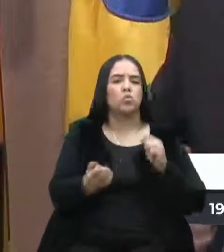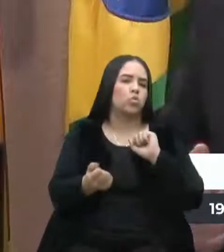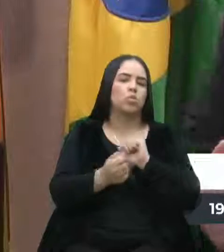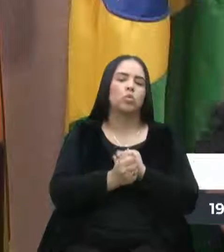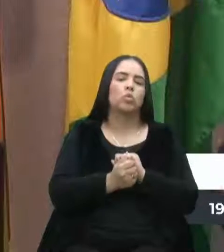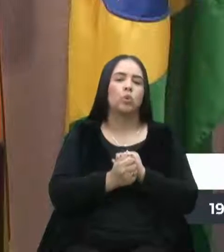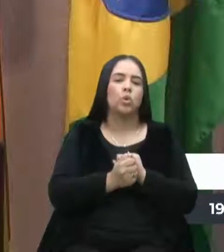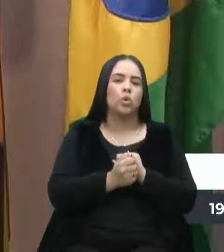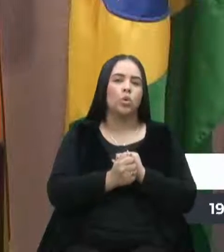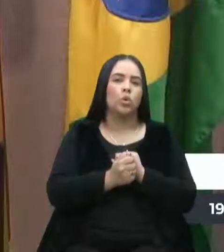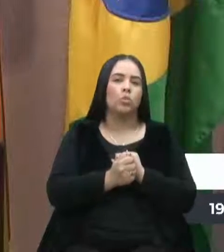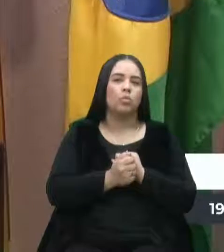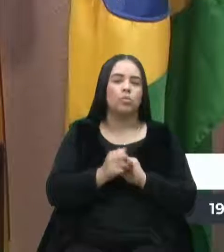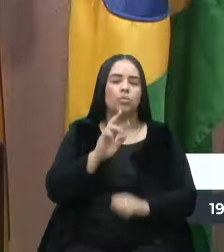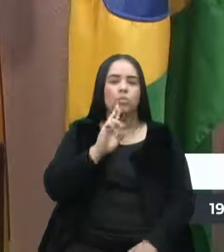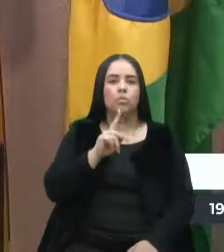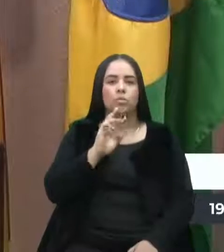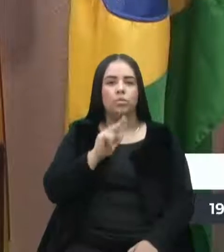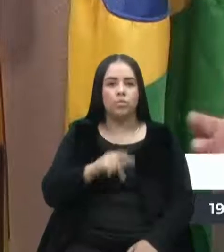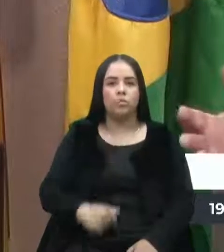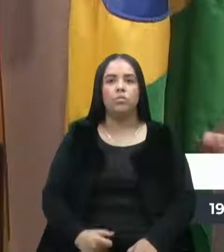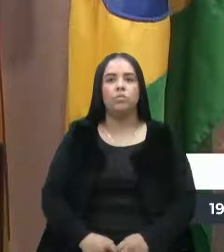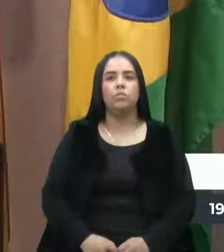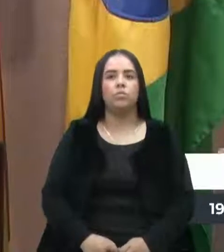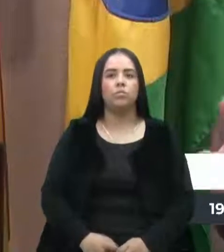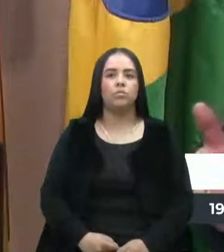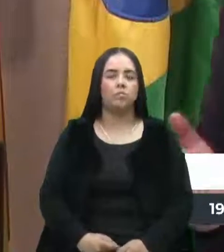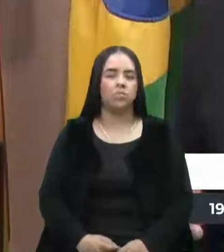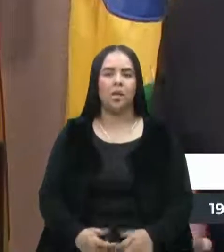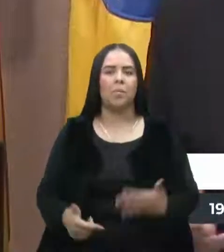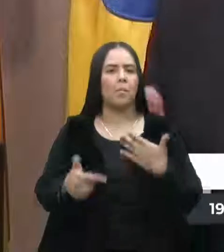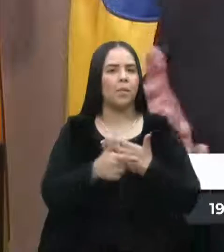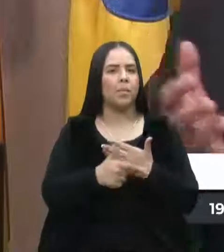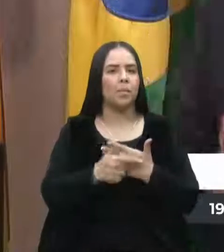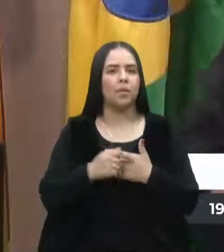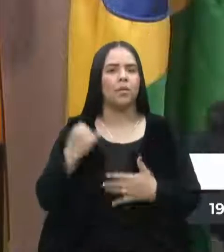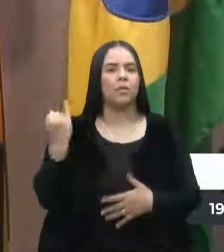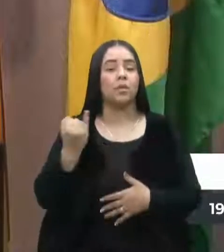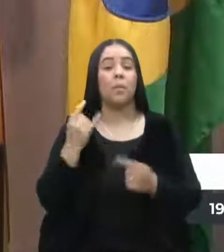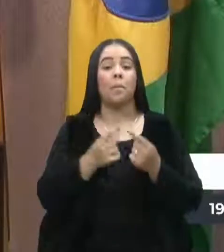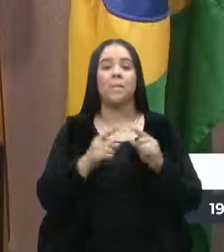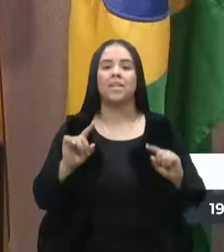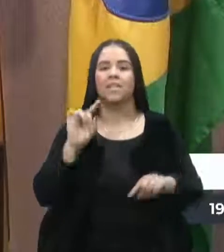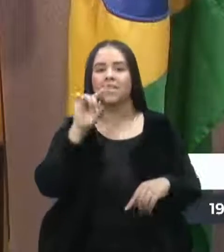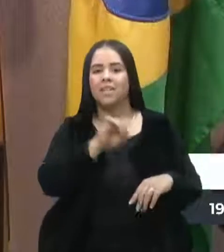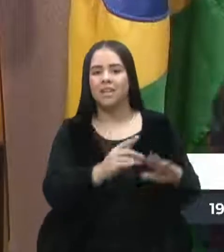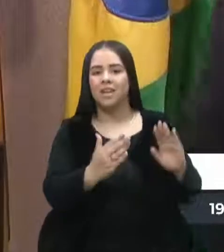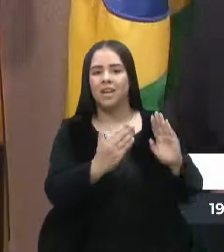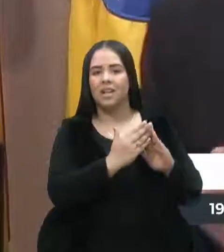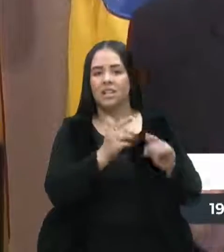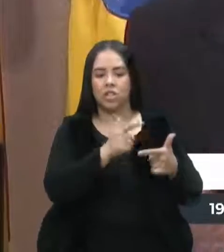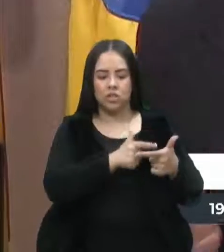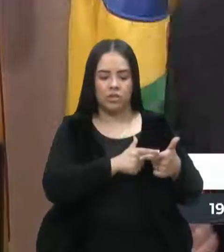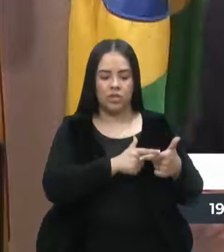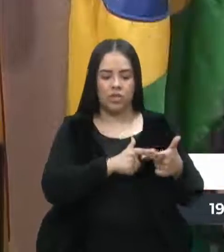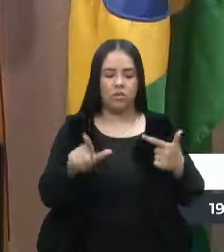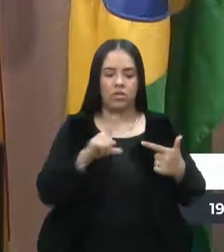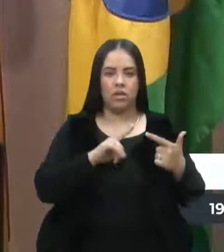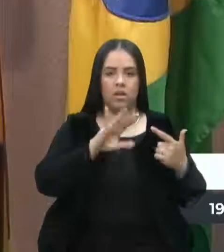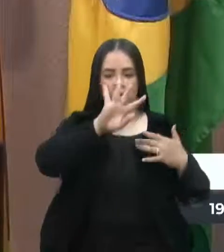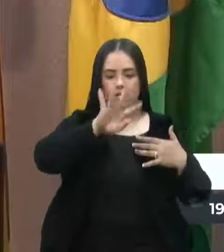é o Renato Oliveira desempenham um papel fundamental mas essas casas São divididas com